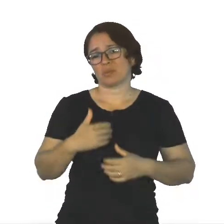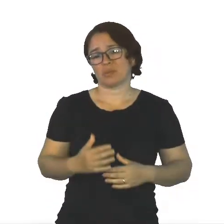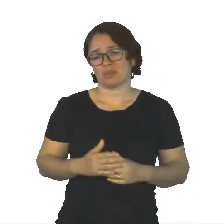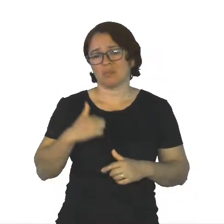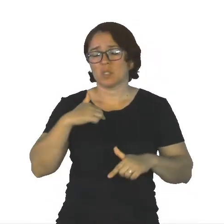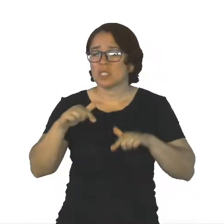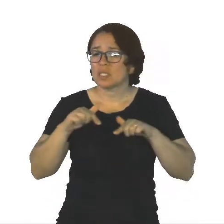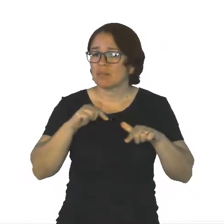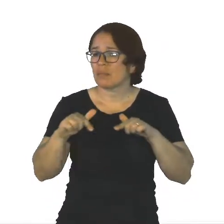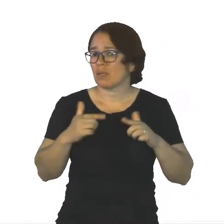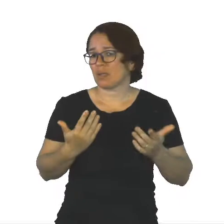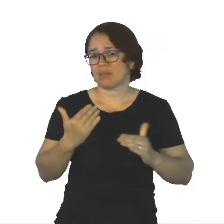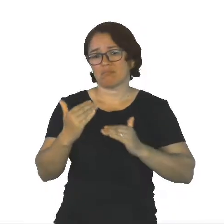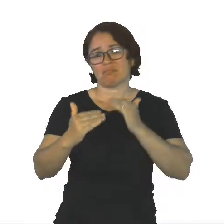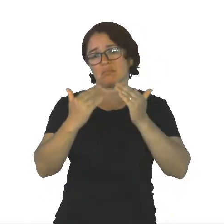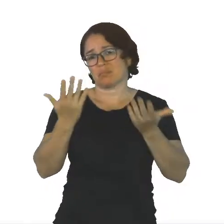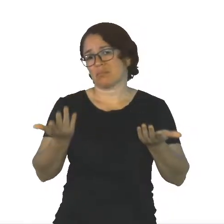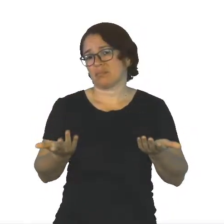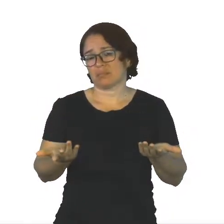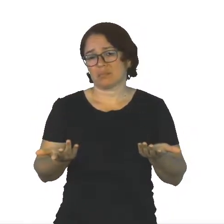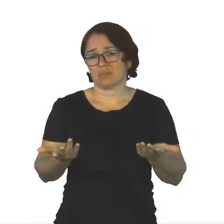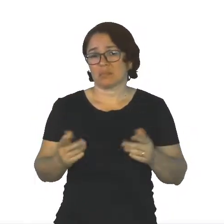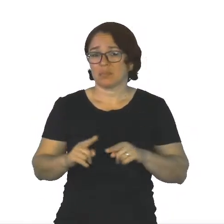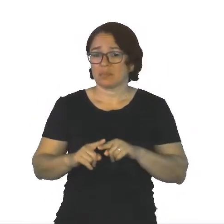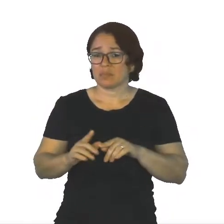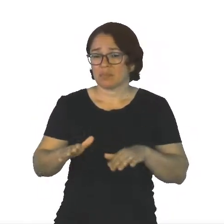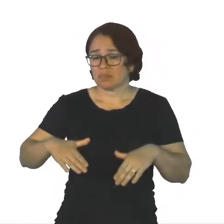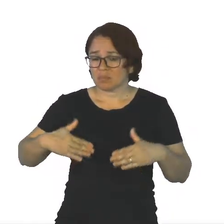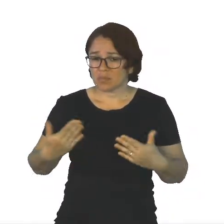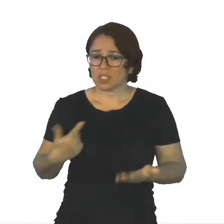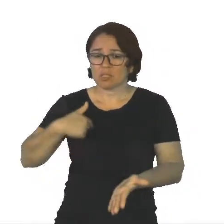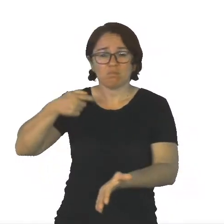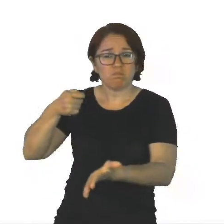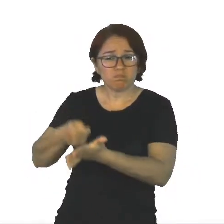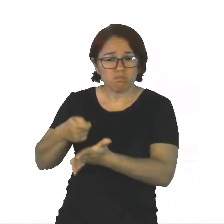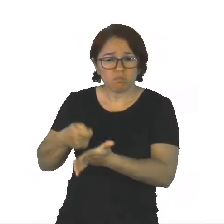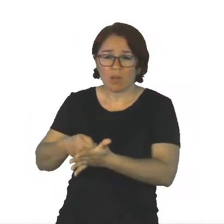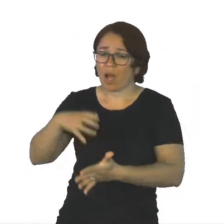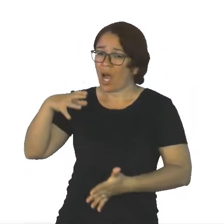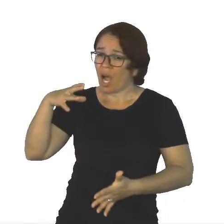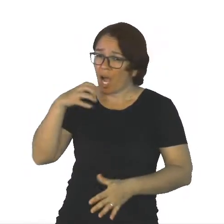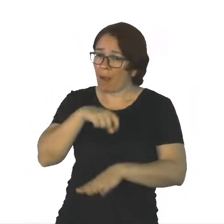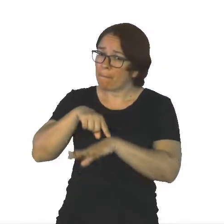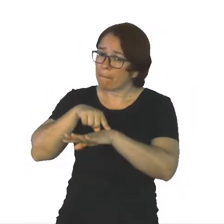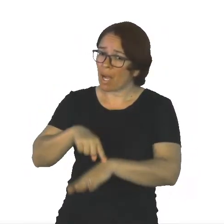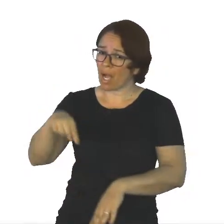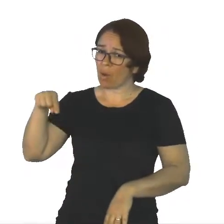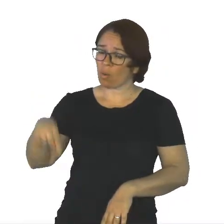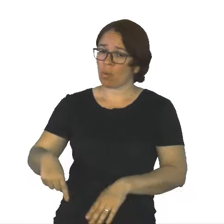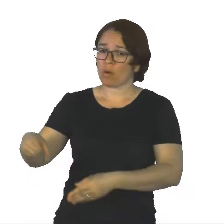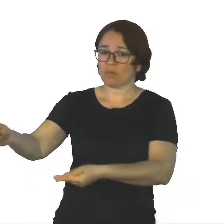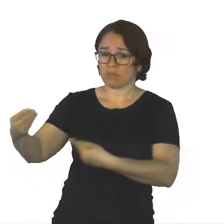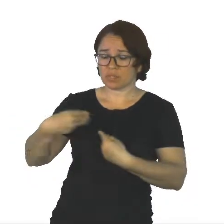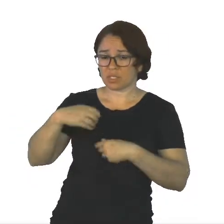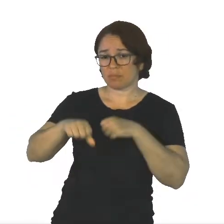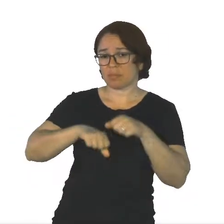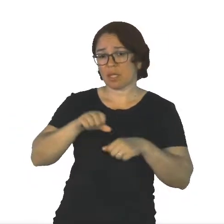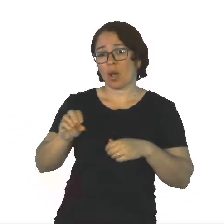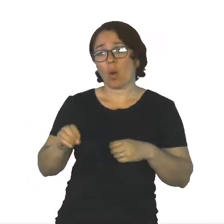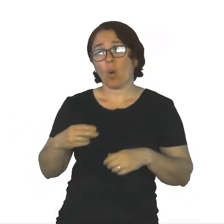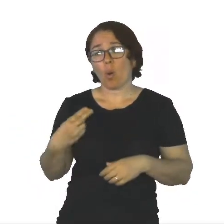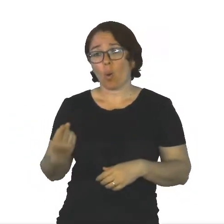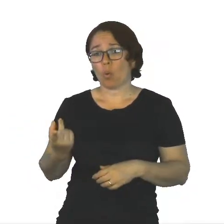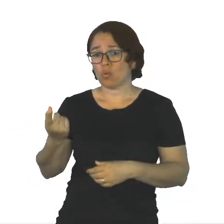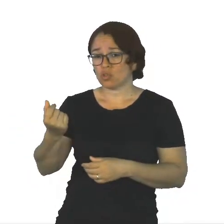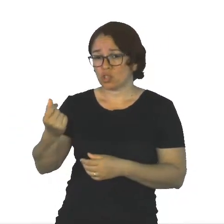Diante do exposto, exijo a entrega imediata do produto reclamado ou a devolução do valor pago acrescido